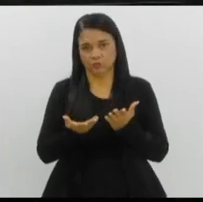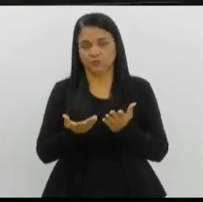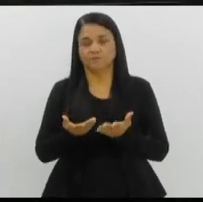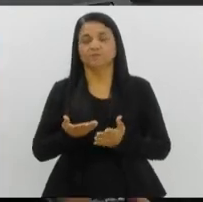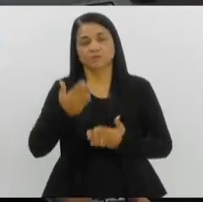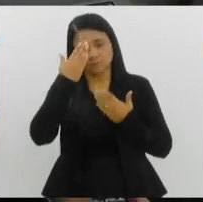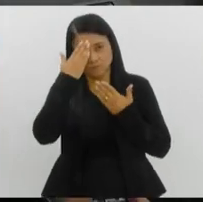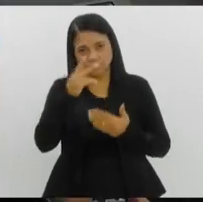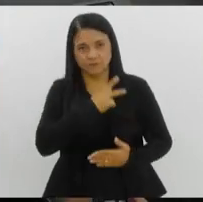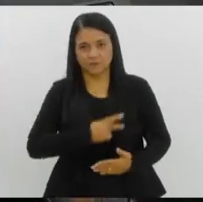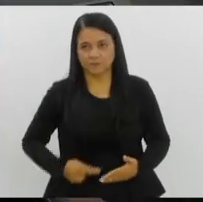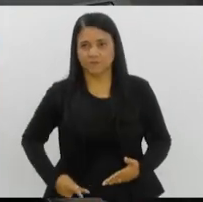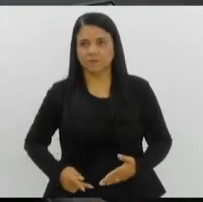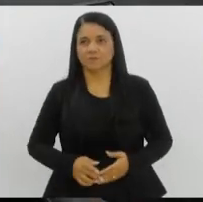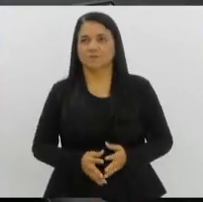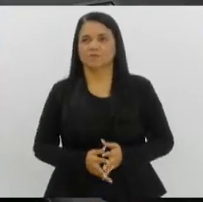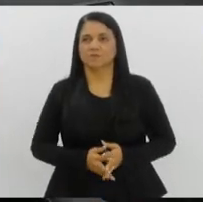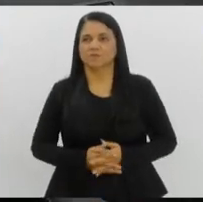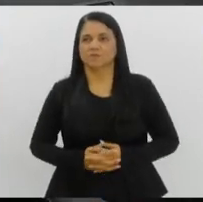presidente.